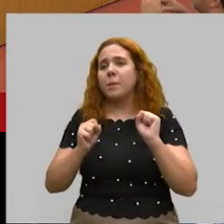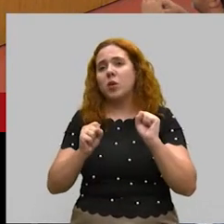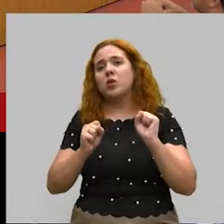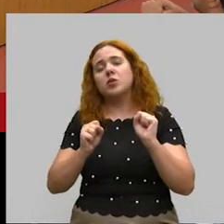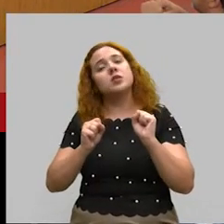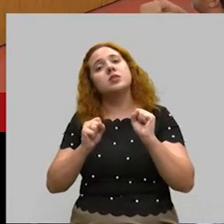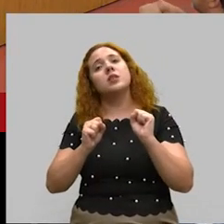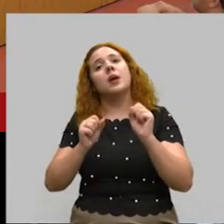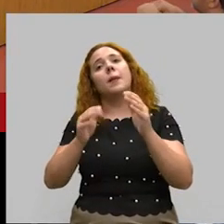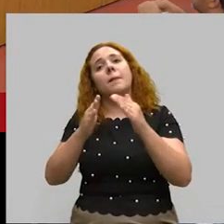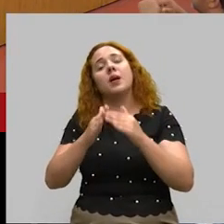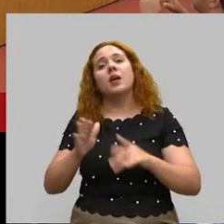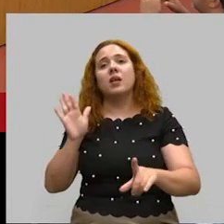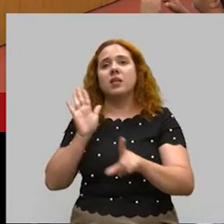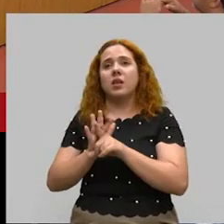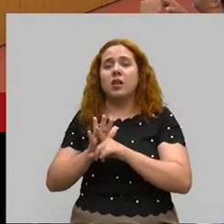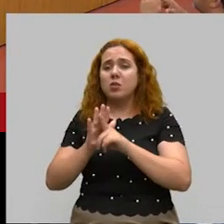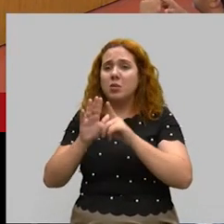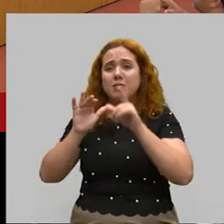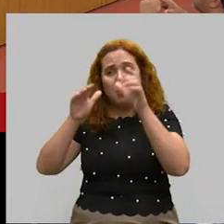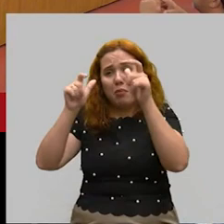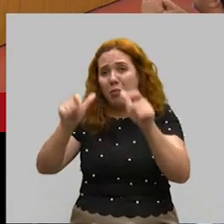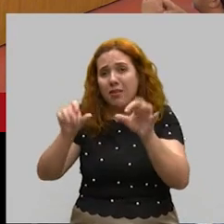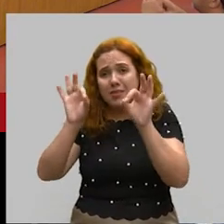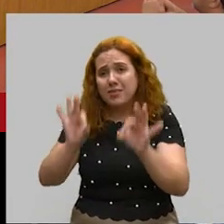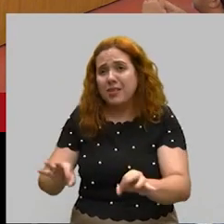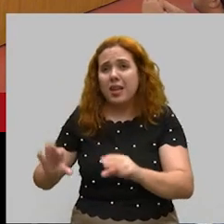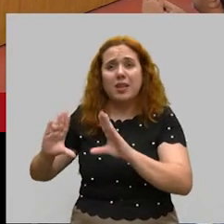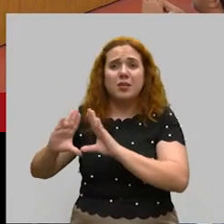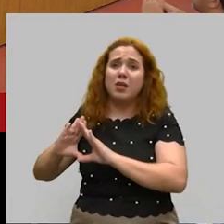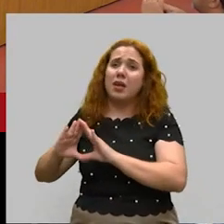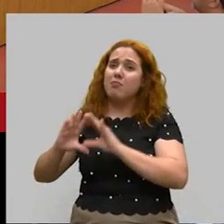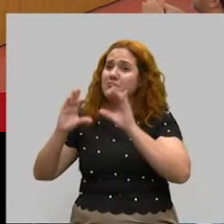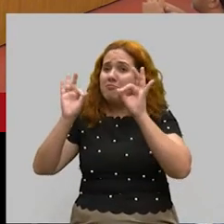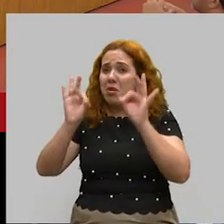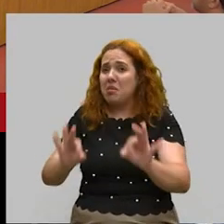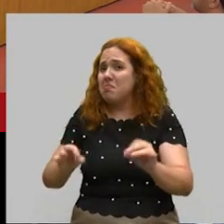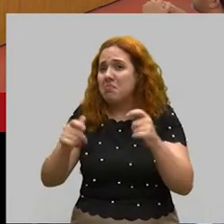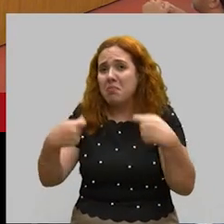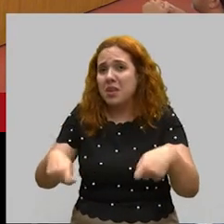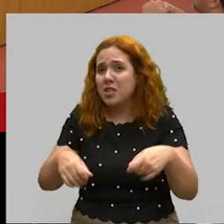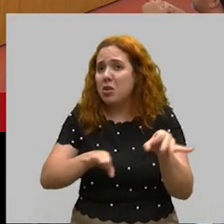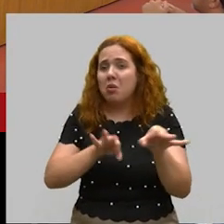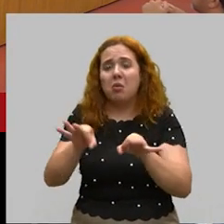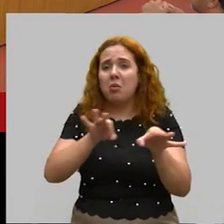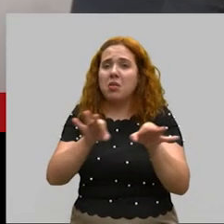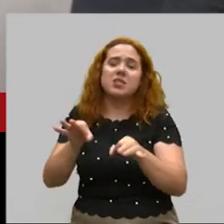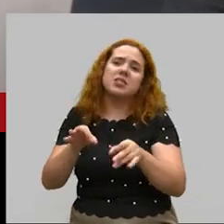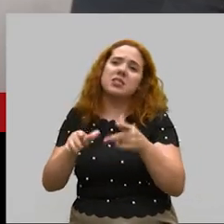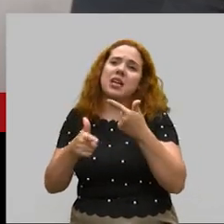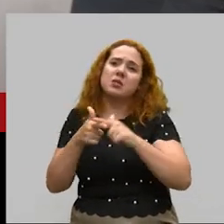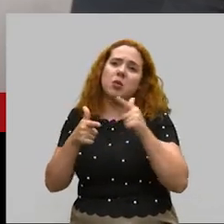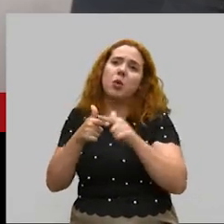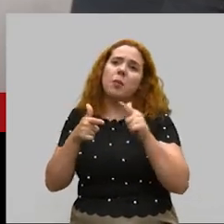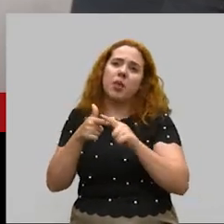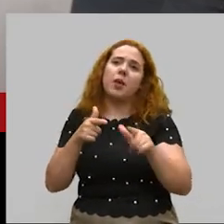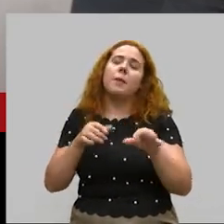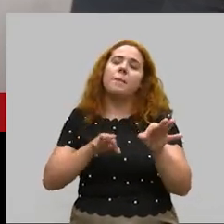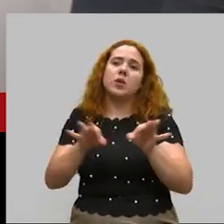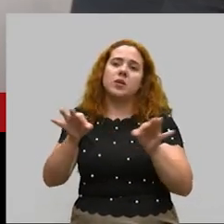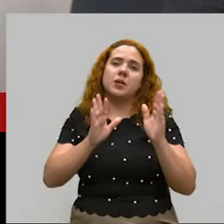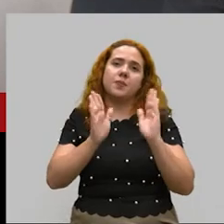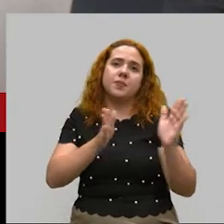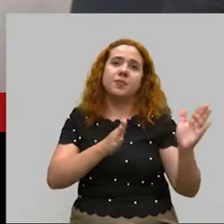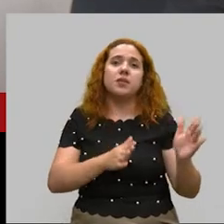que é No Poder Legislativo a gente tá no lugar certo gente a gente passou o dia no lugar certo para resolver os nossos problemas então vamos vamos batalhar